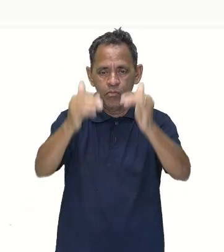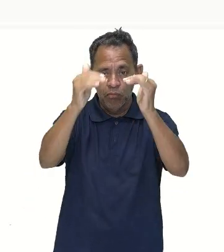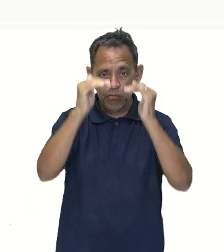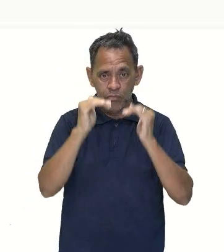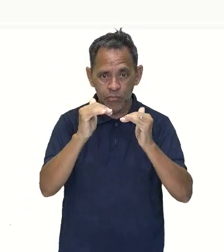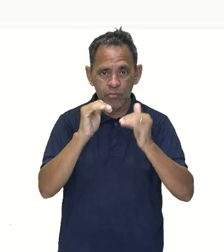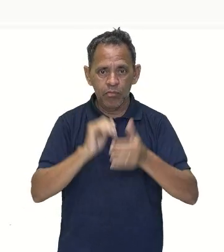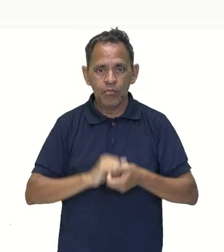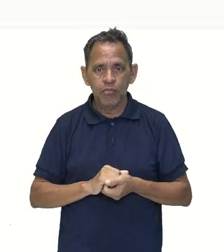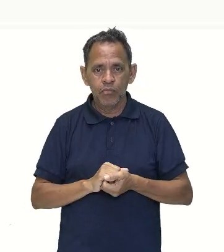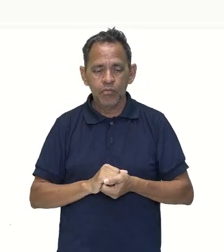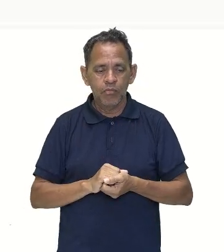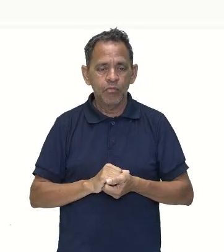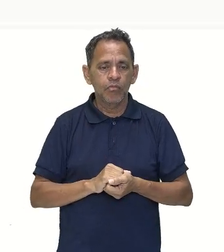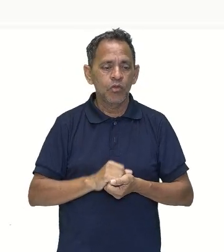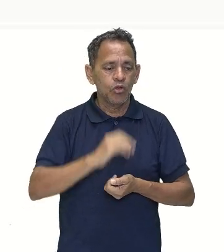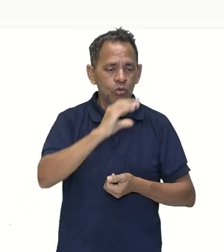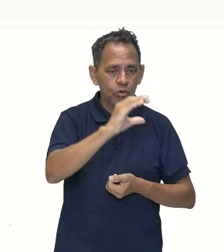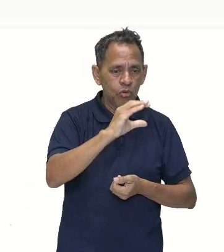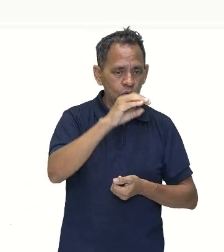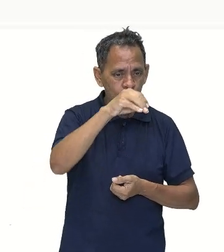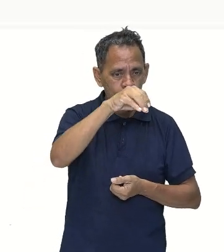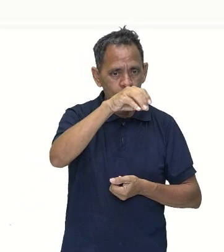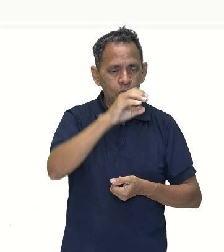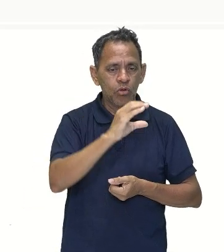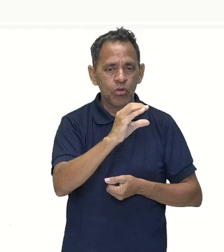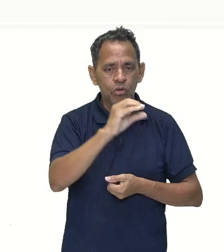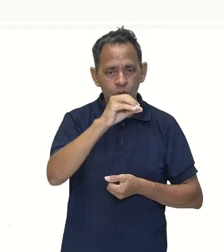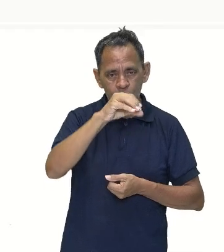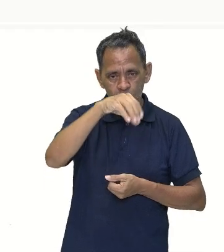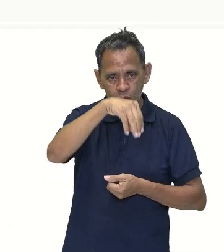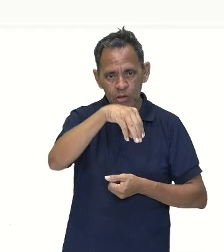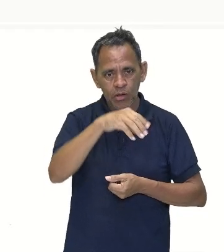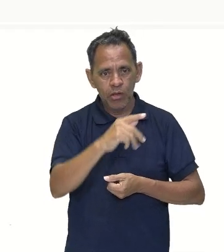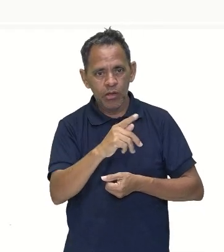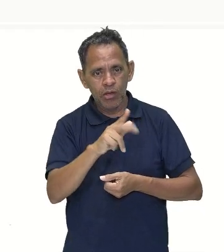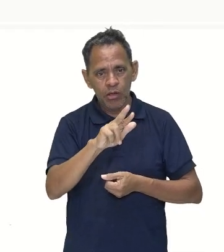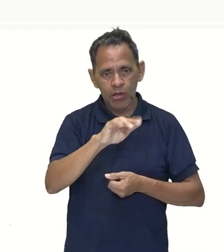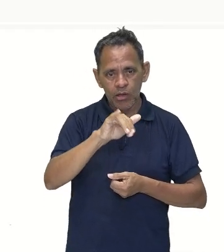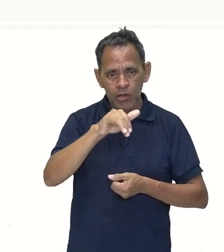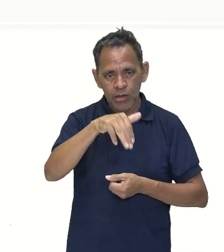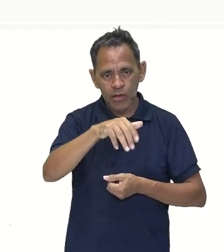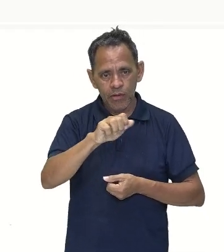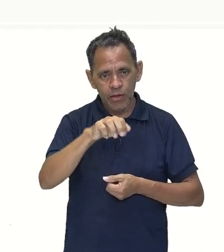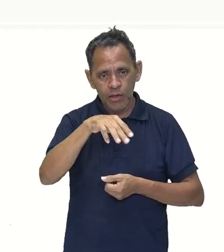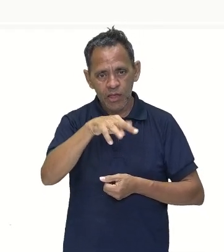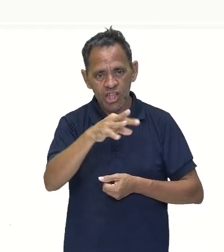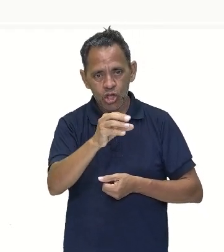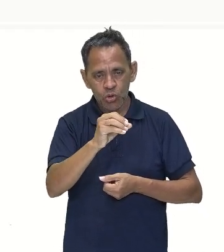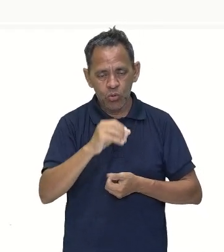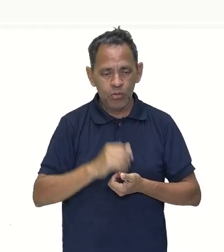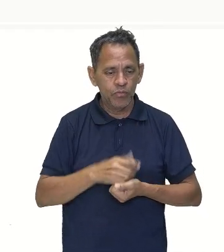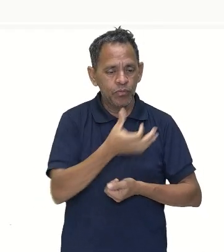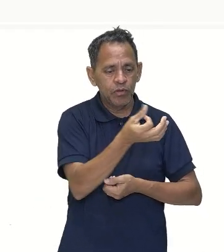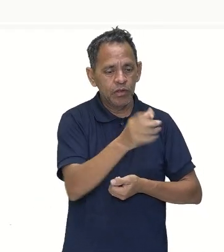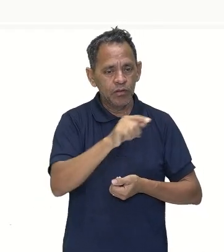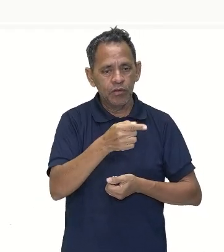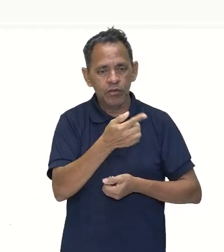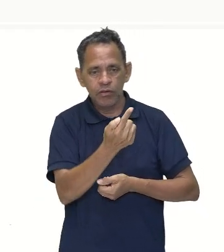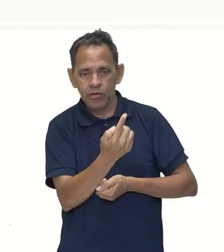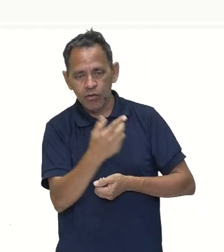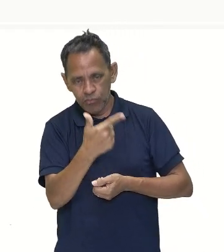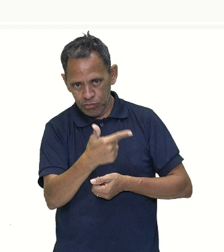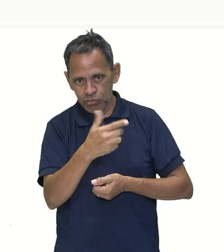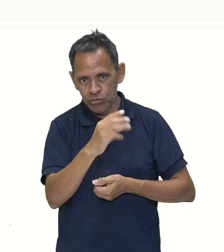Logo, o comprimento dessa circunferência, né, será 6,28 vezes